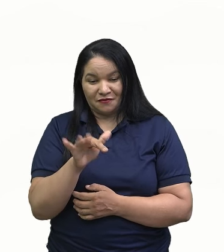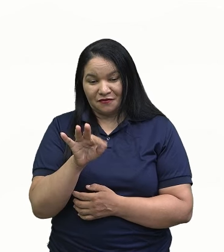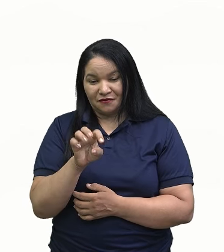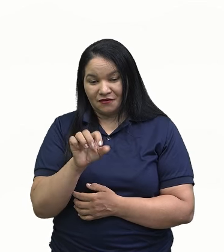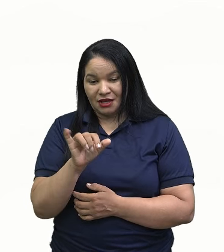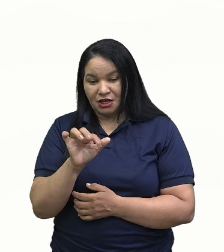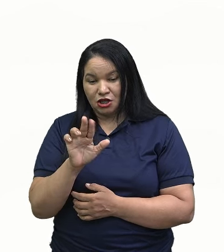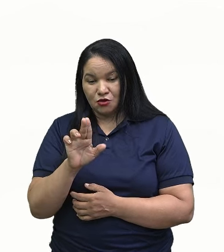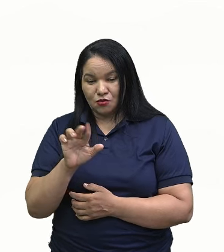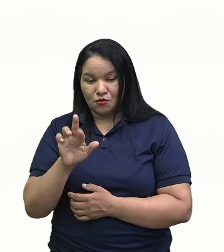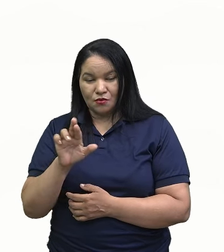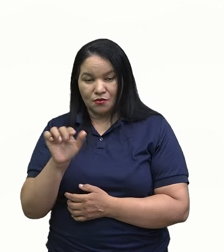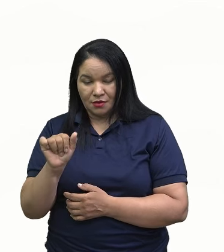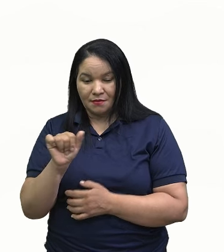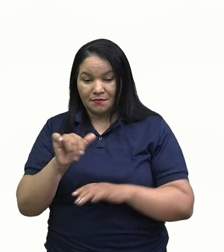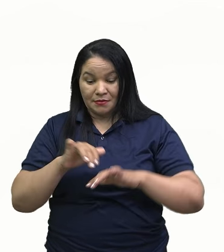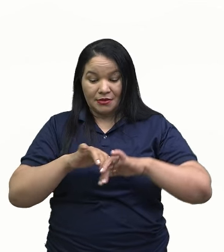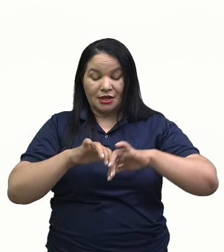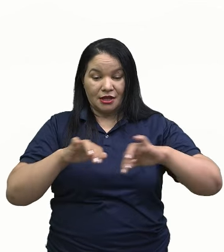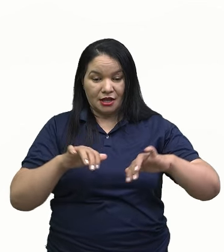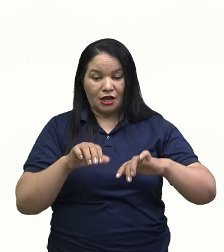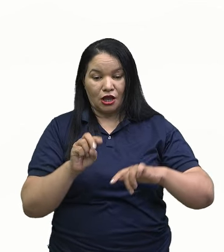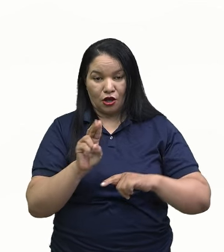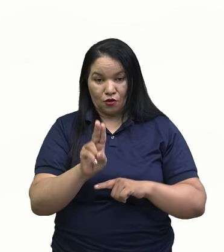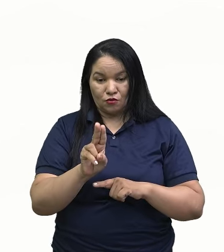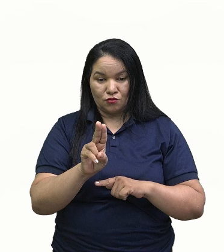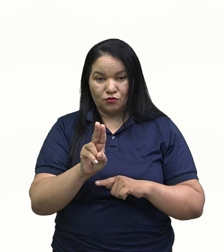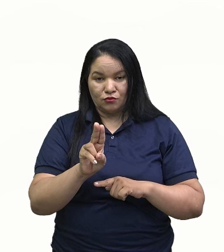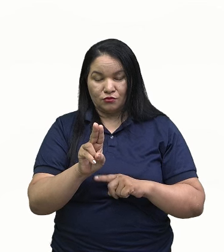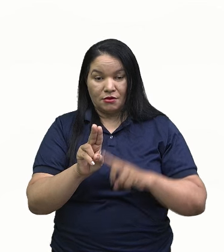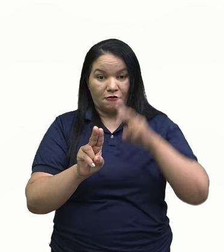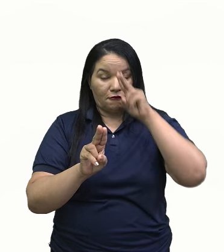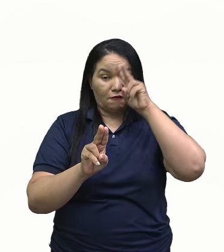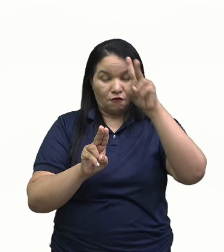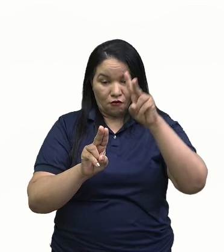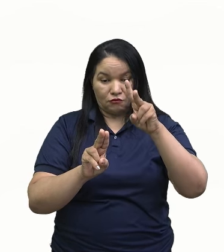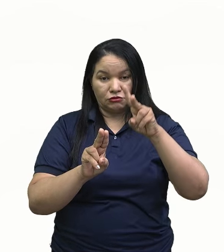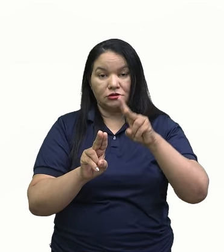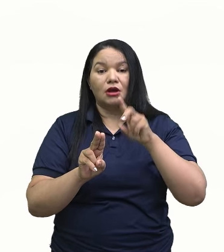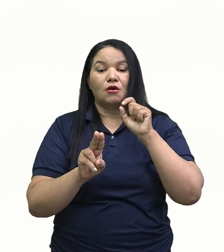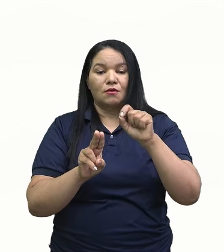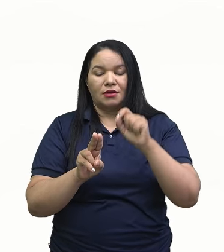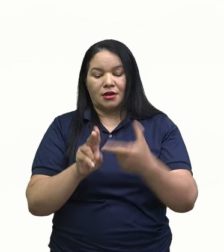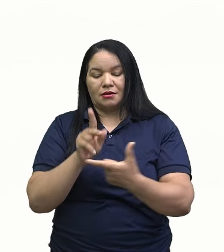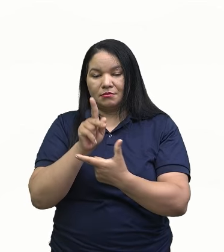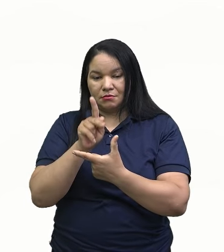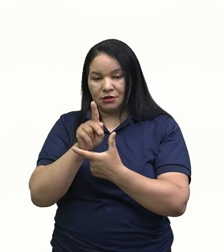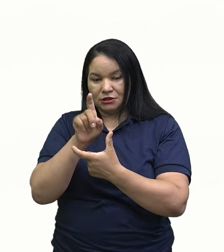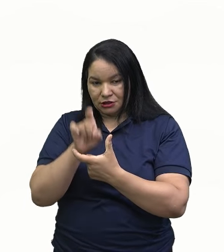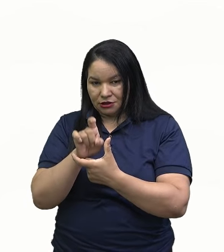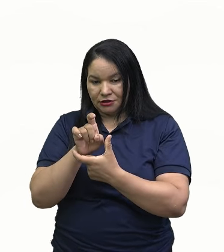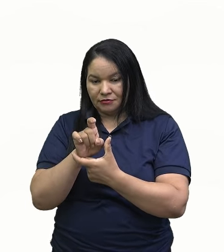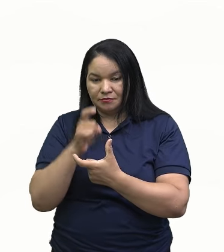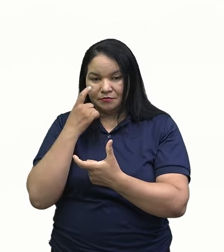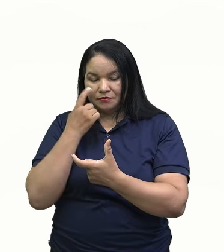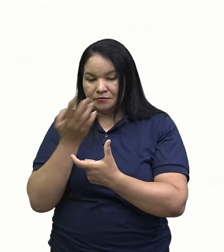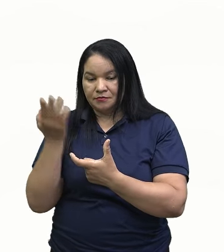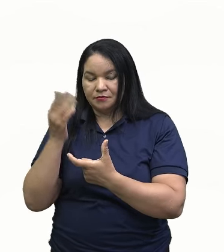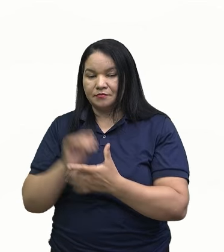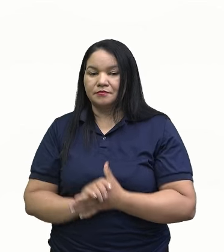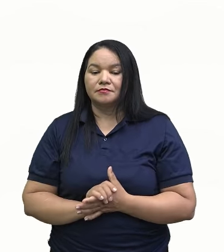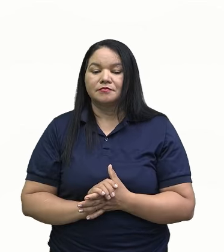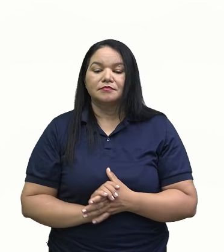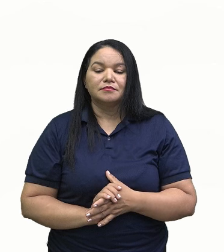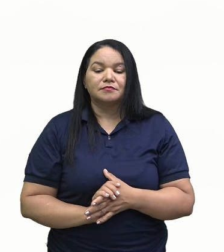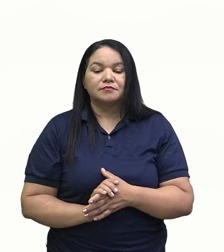feiura. Veja que o U é forte, então é uma paroxítona, beleza? E aí o que acontece?